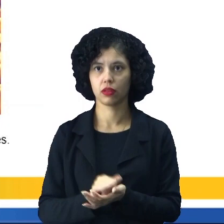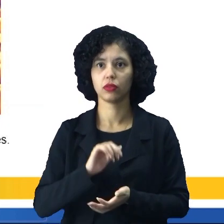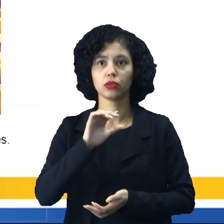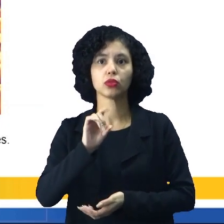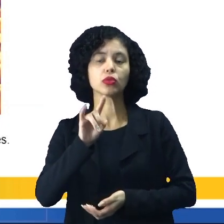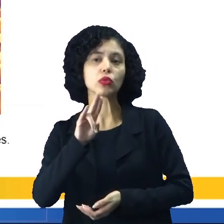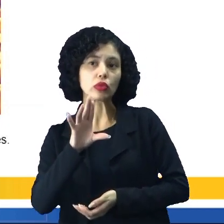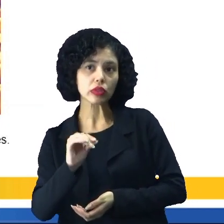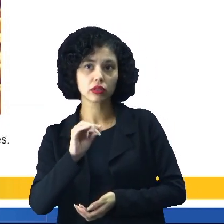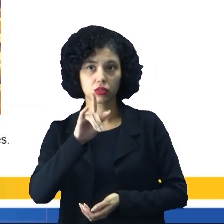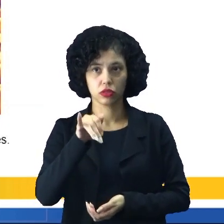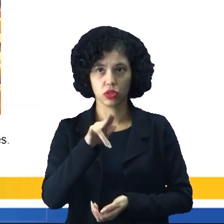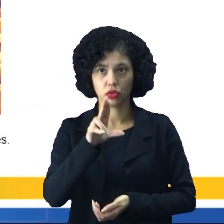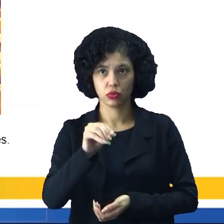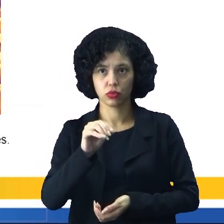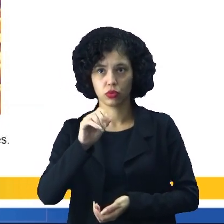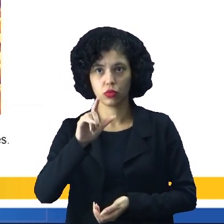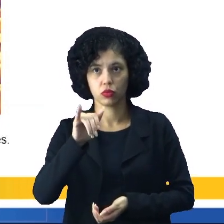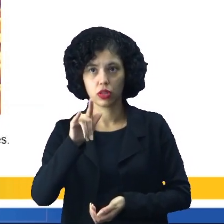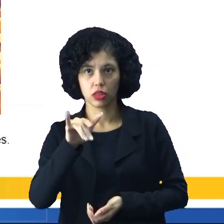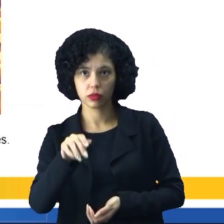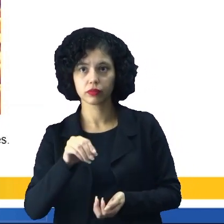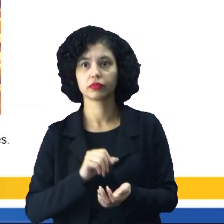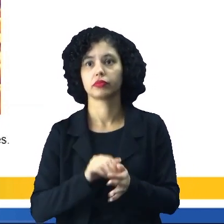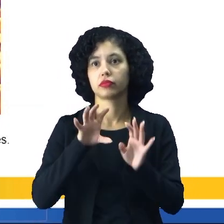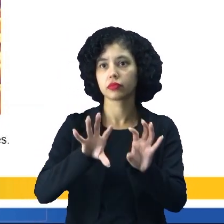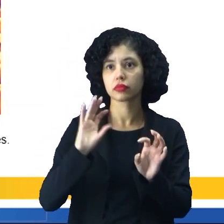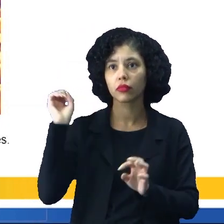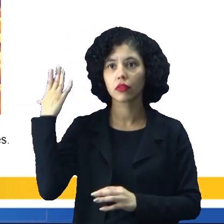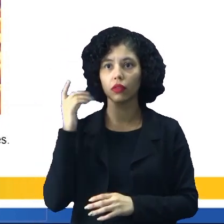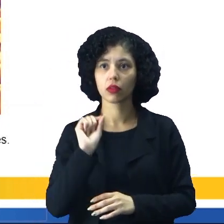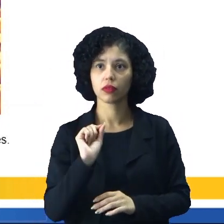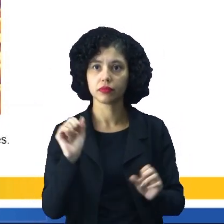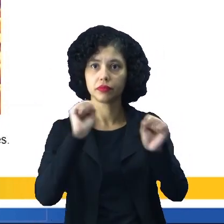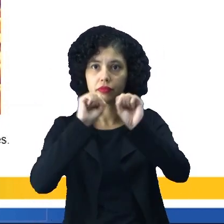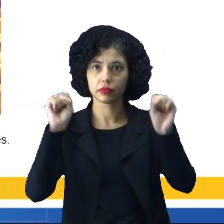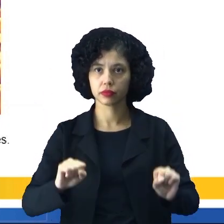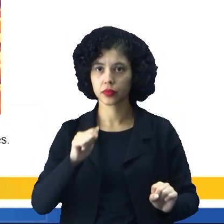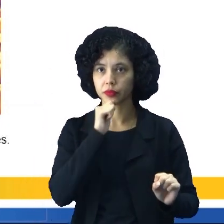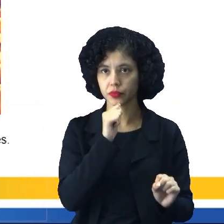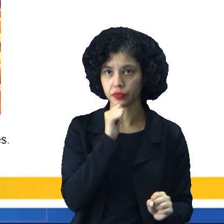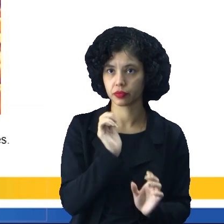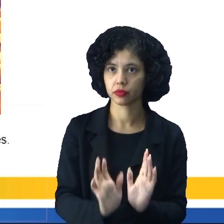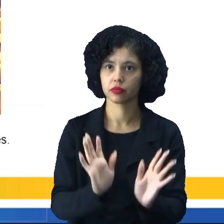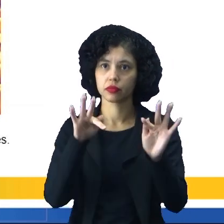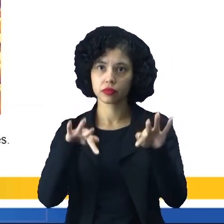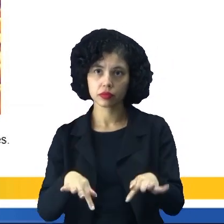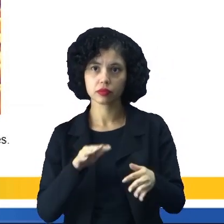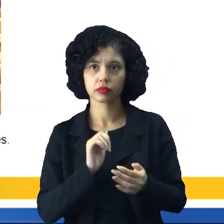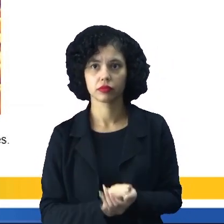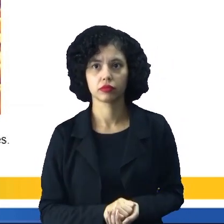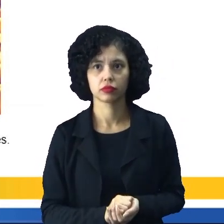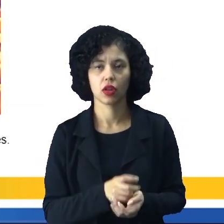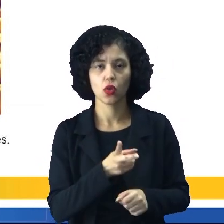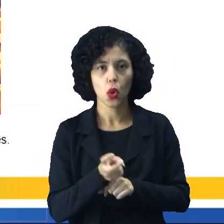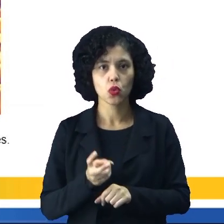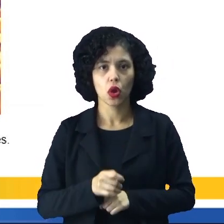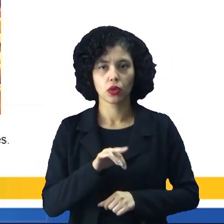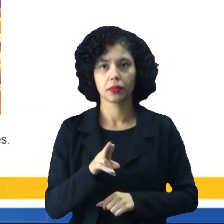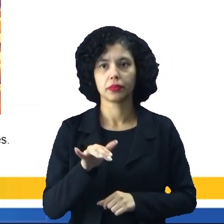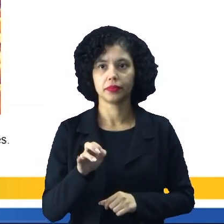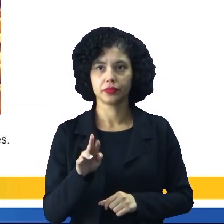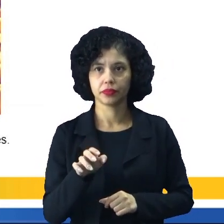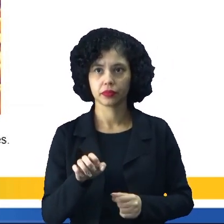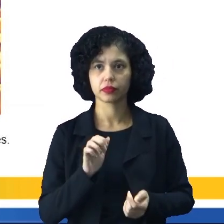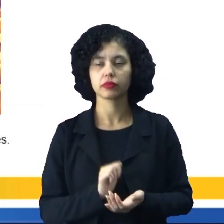duodeno, o jejuno e o íleo. Nessa porção, o sistema digestório, a digestão é finalizada e há a absorção dos